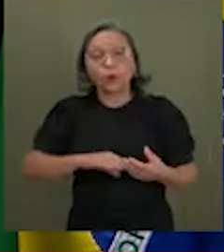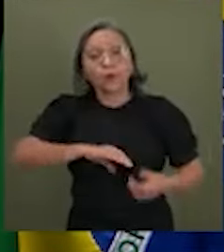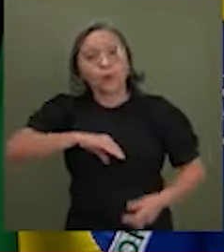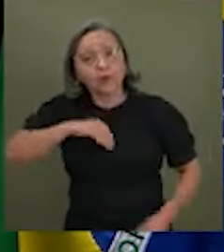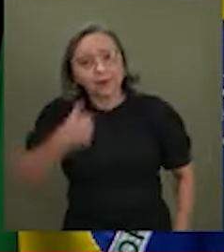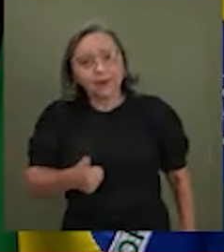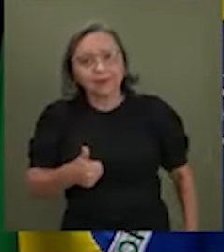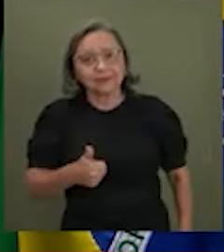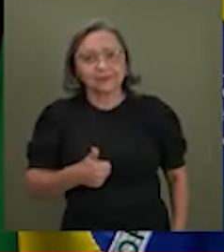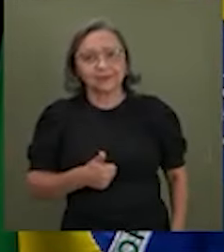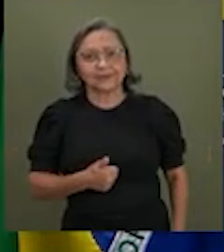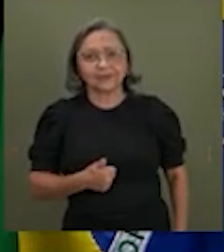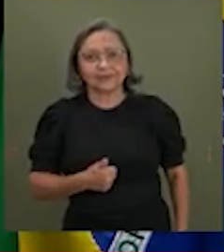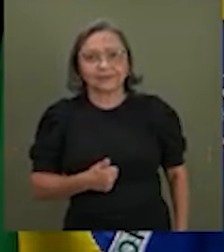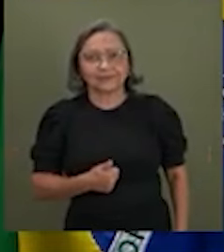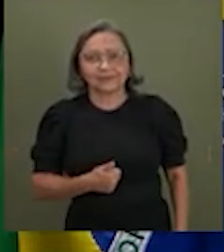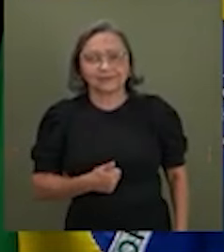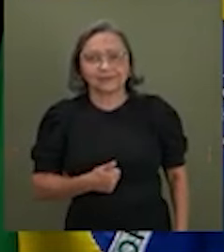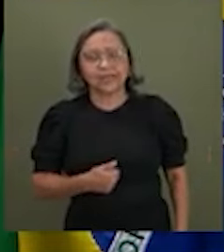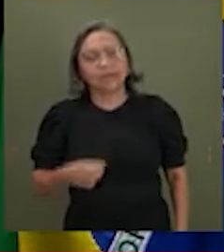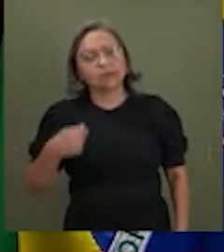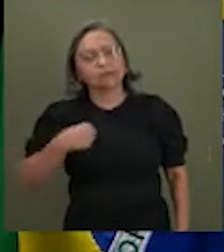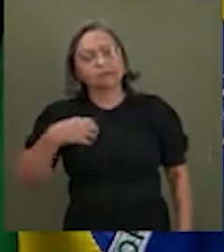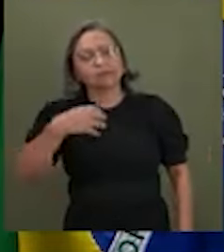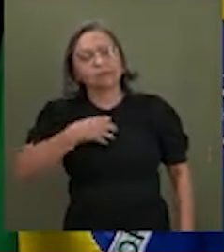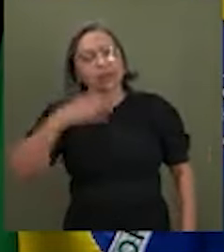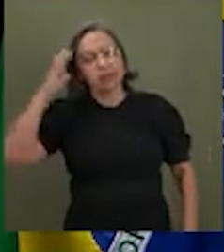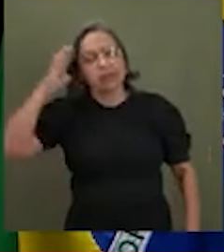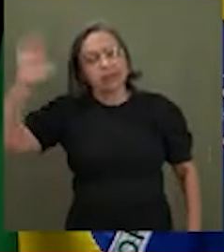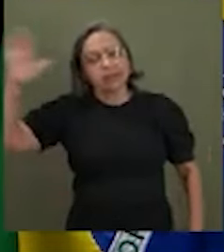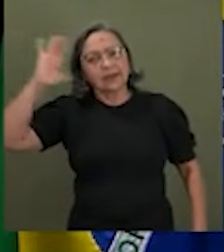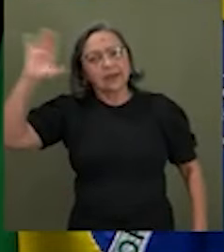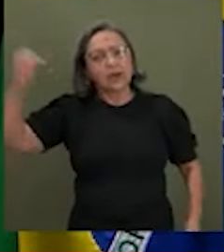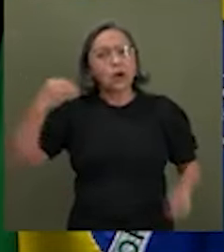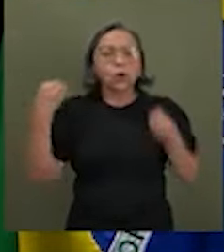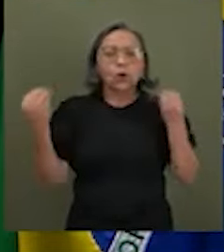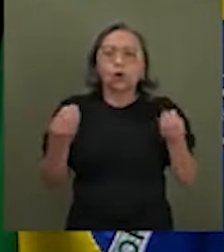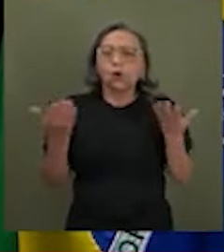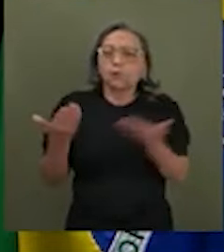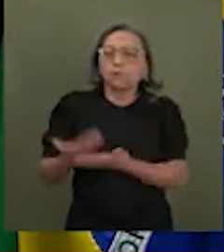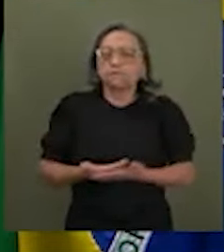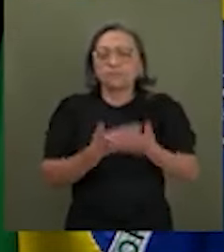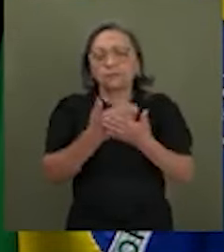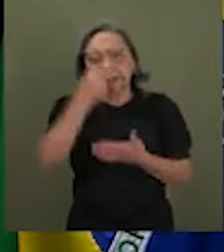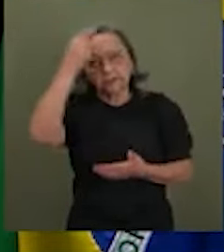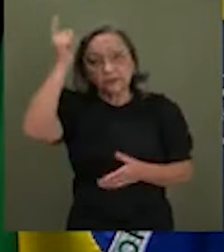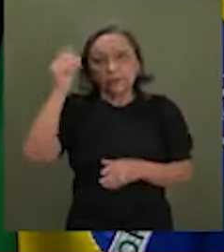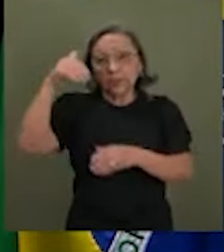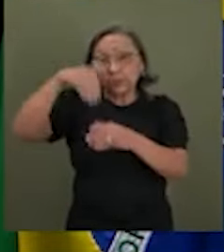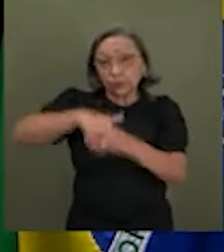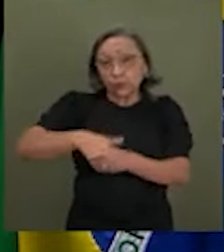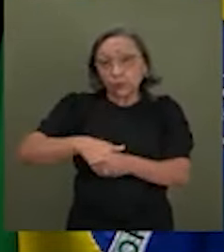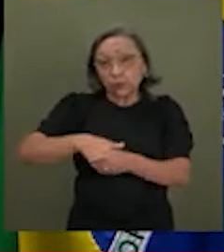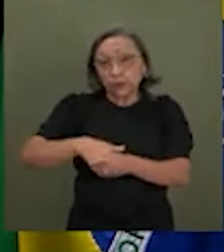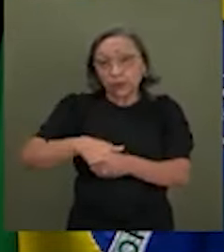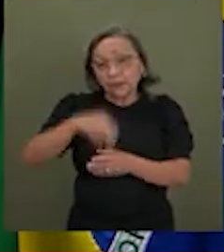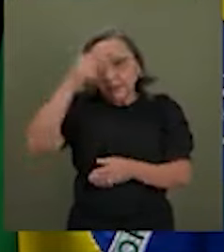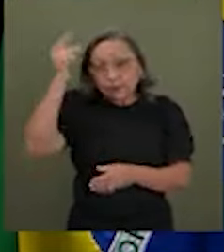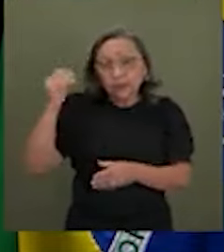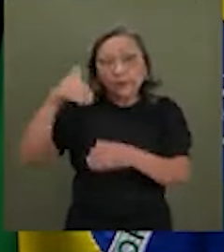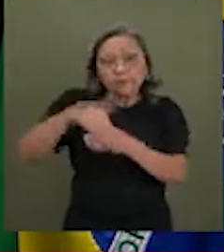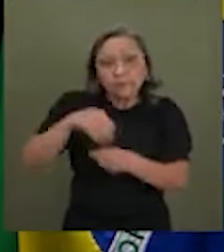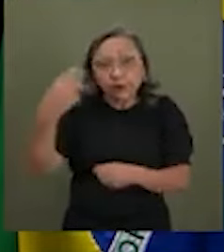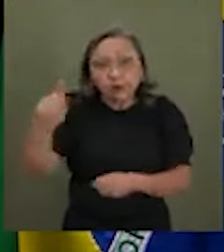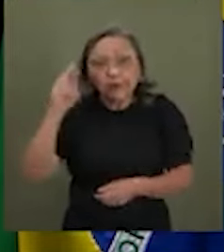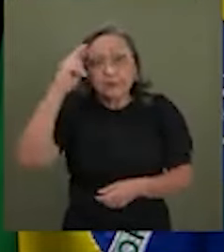Coragem! Eu fico imaginando como deve ser o eleitor do senador Rodrigo Pacheco, eleitor